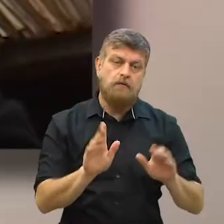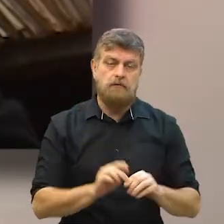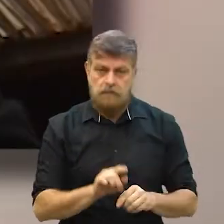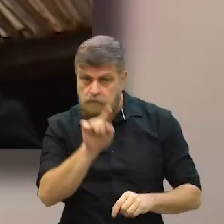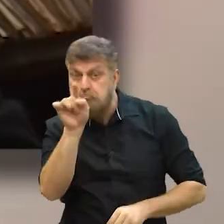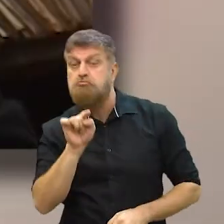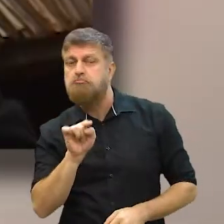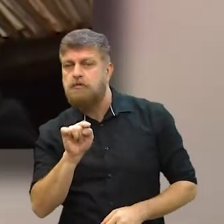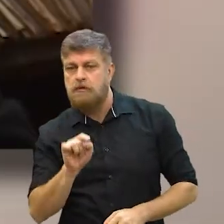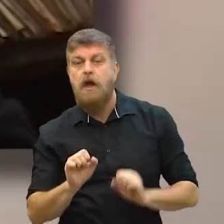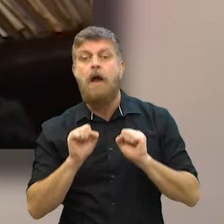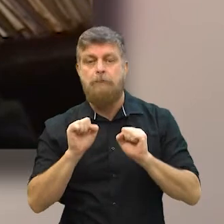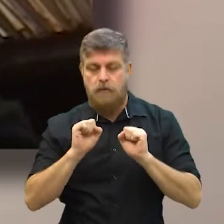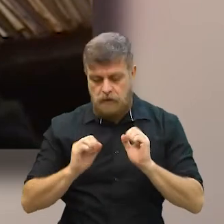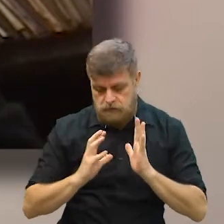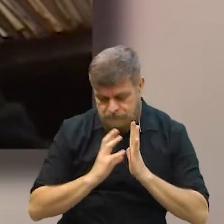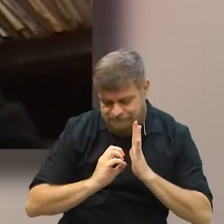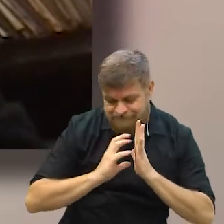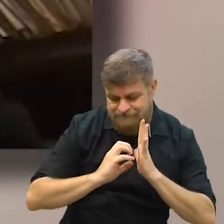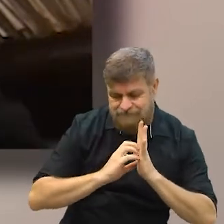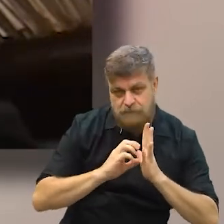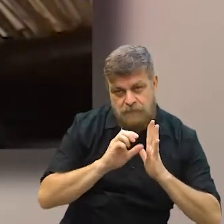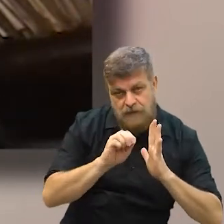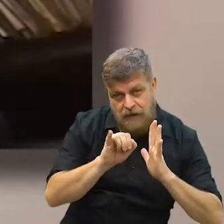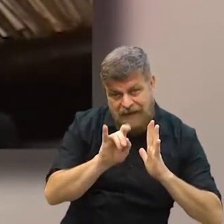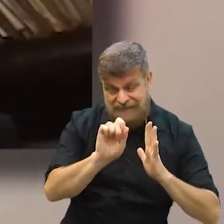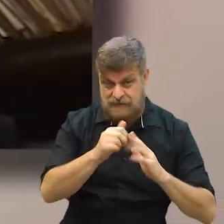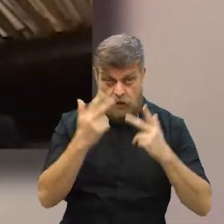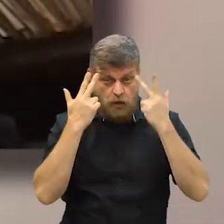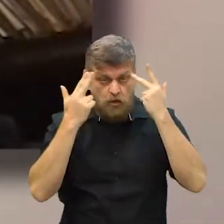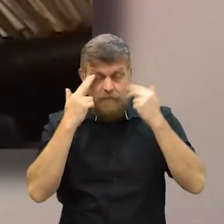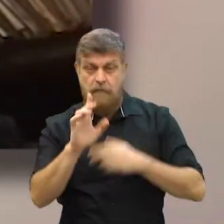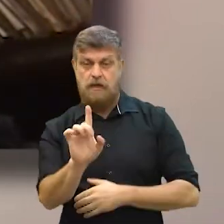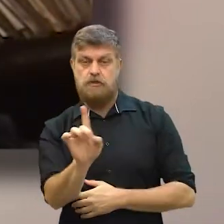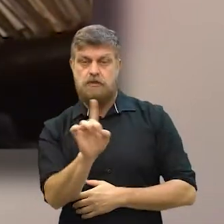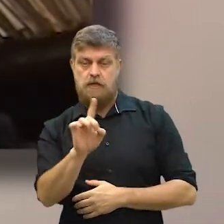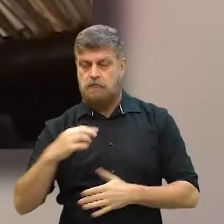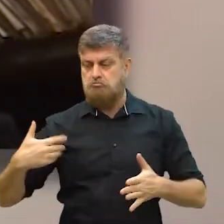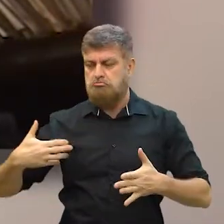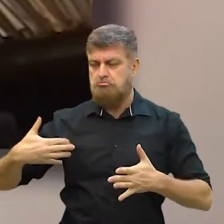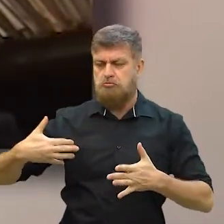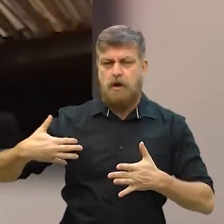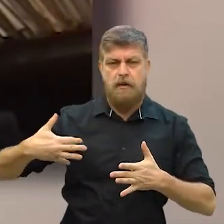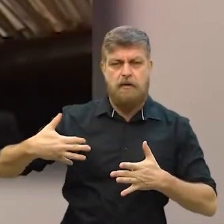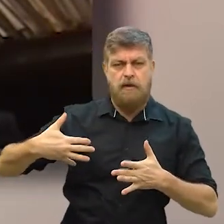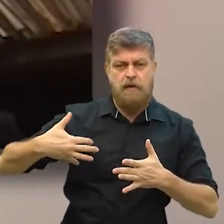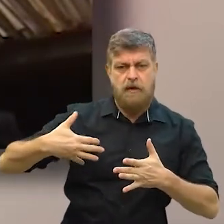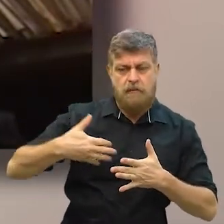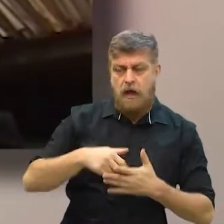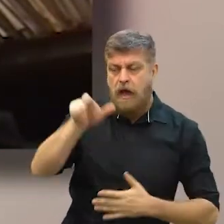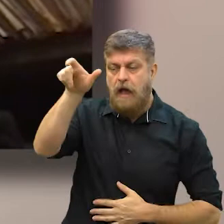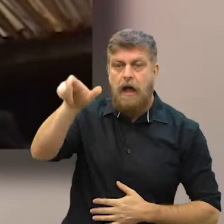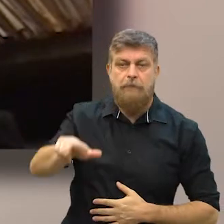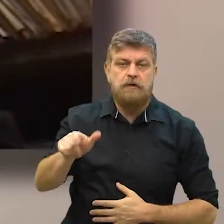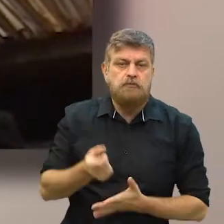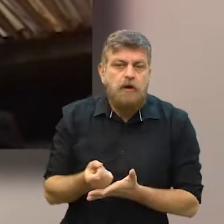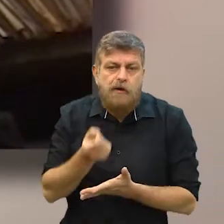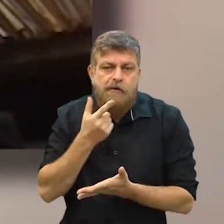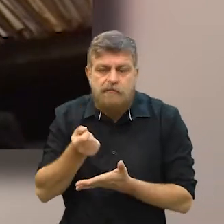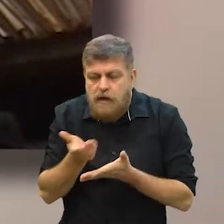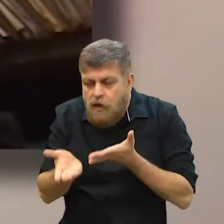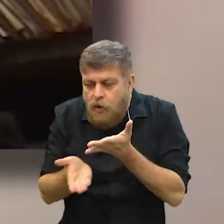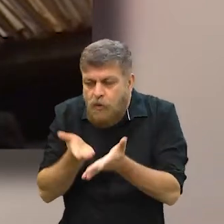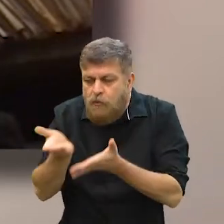Ela pode ou não desenvolver a AIDS. Normalmente não vai desenvolver. Só vai desenvolver quem